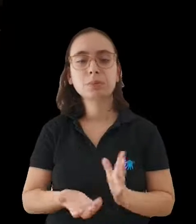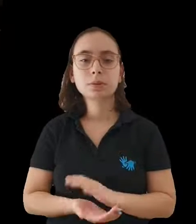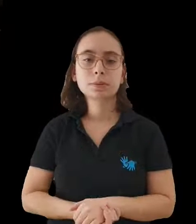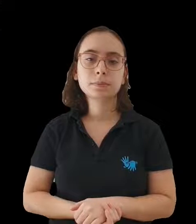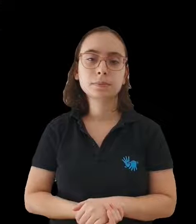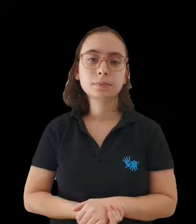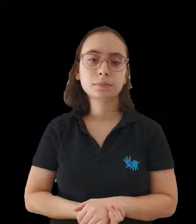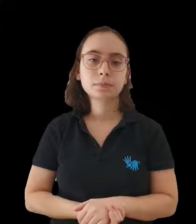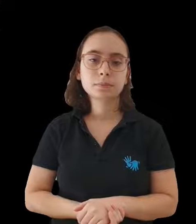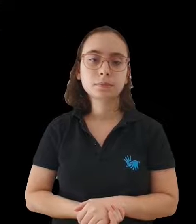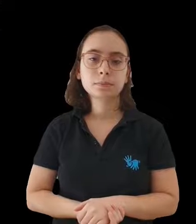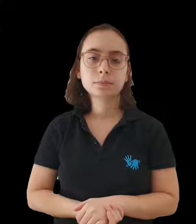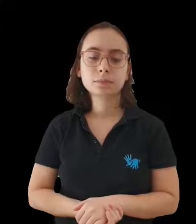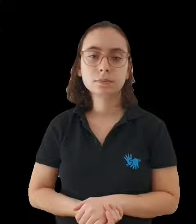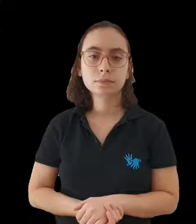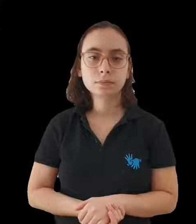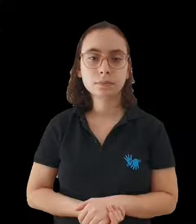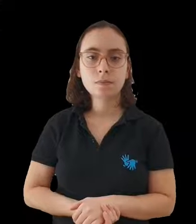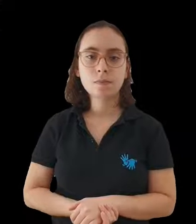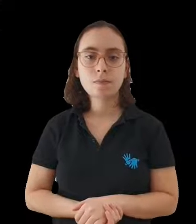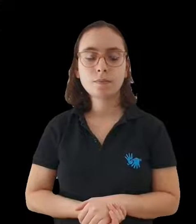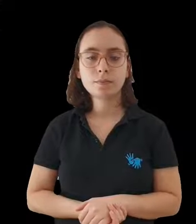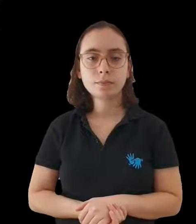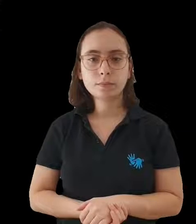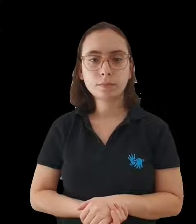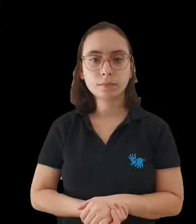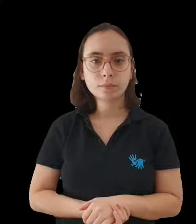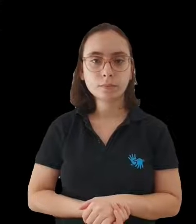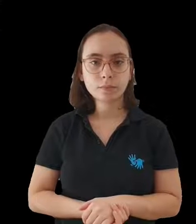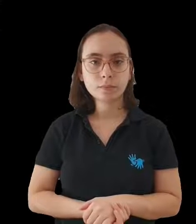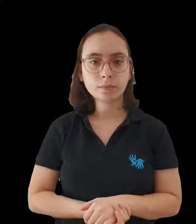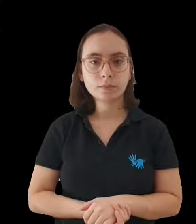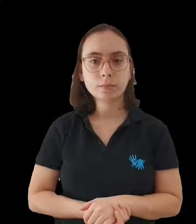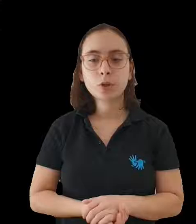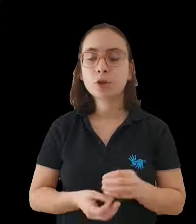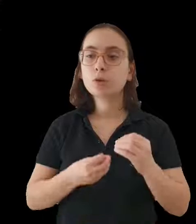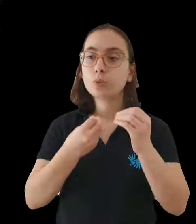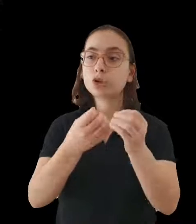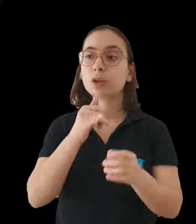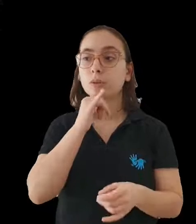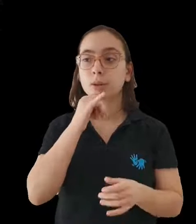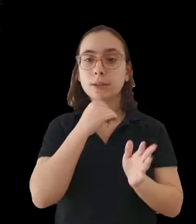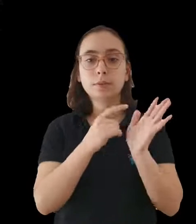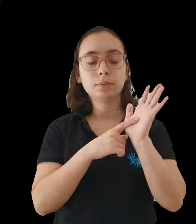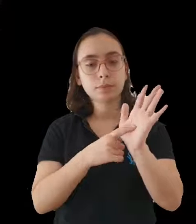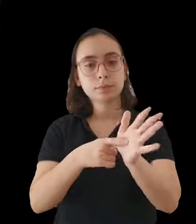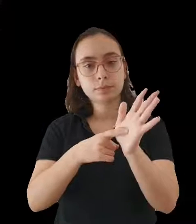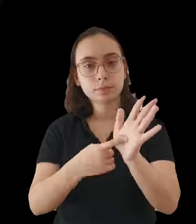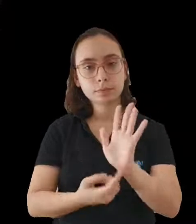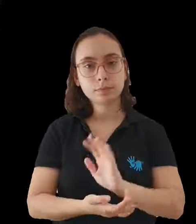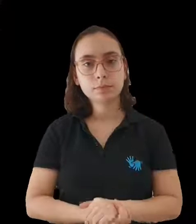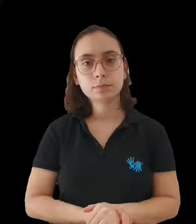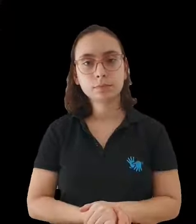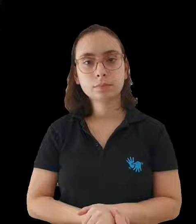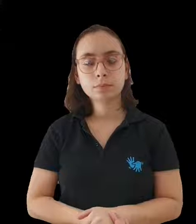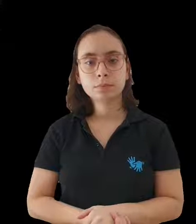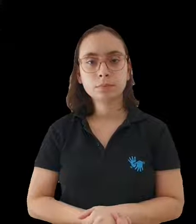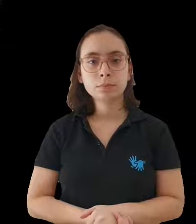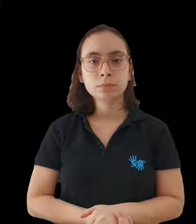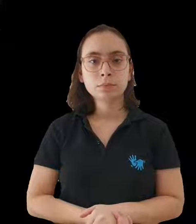esse é é um bonequinho pequenininho que eu tenho em casa, então eu trouxe de exemplo para vocês. Sim, se eu pegar por aqui, ó,